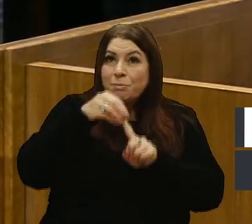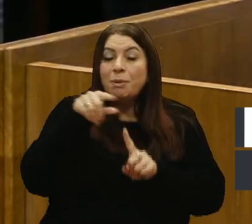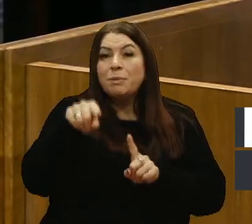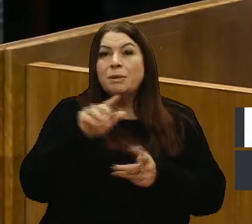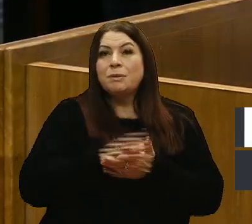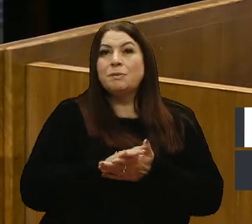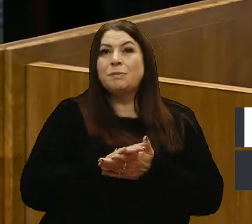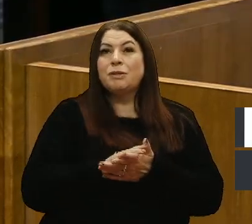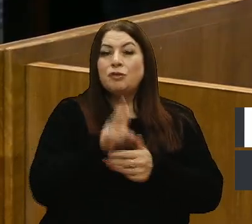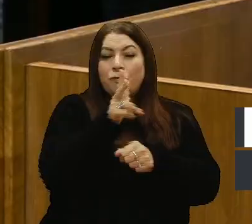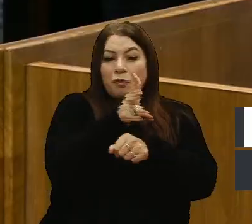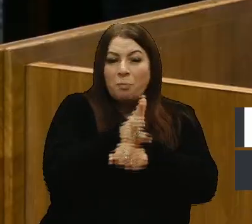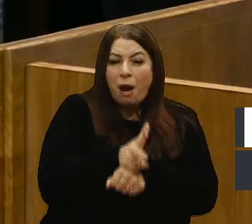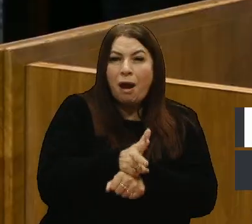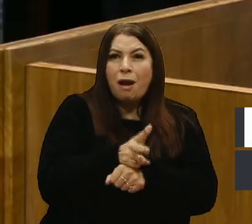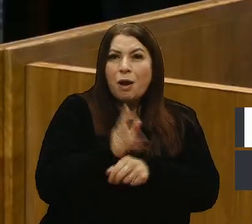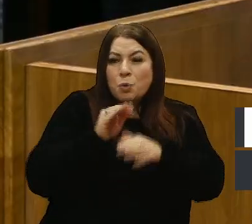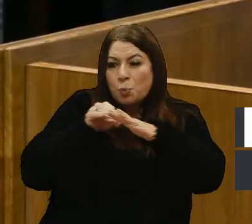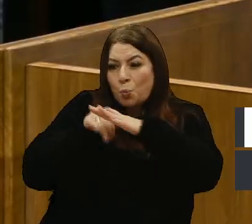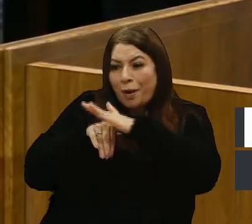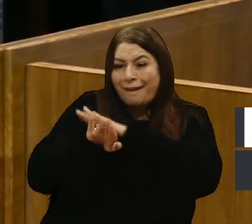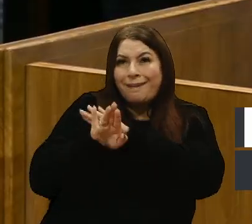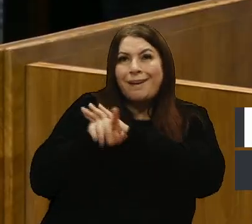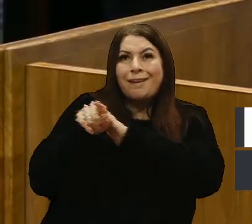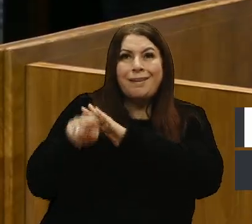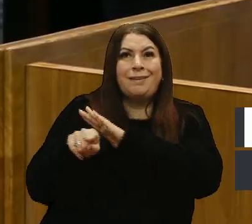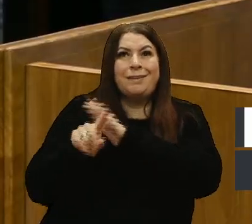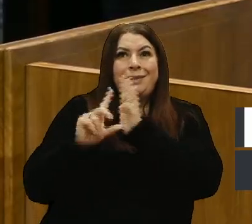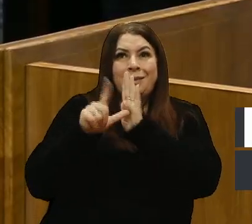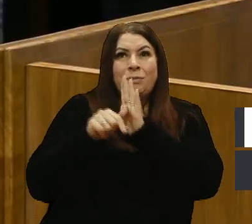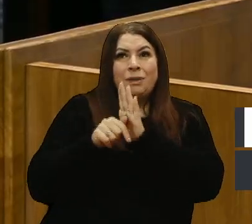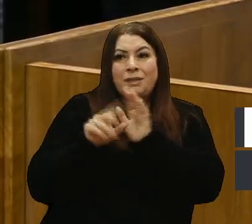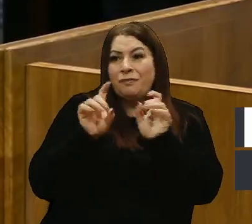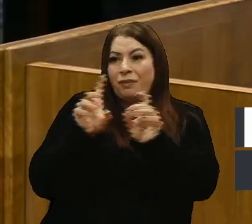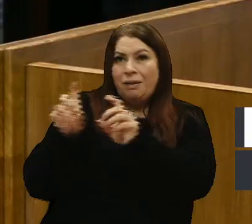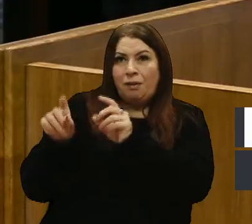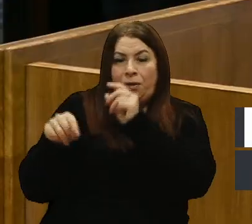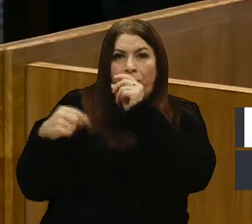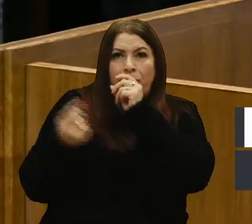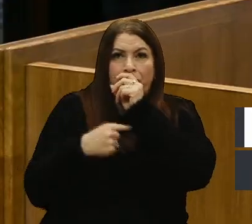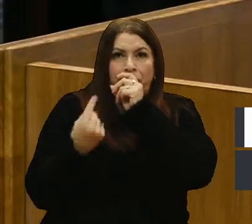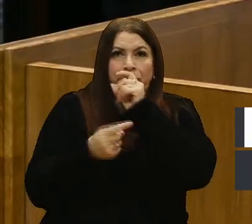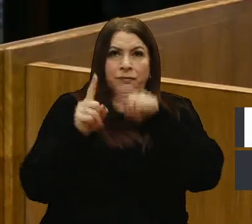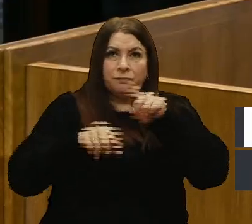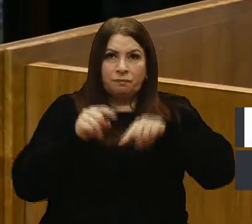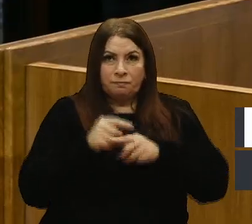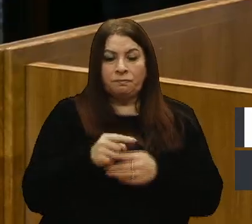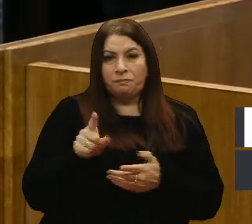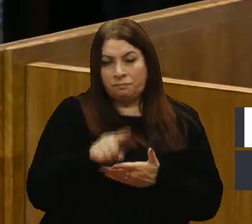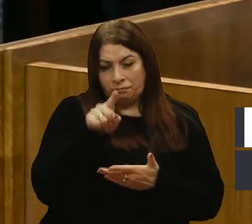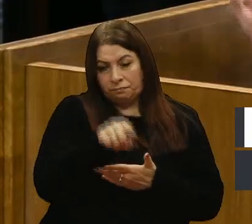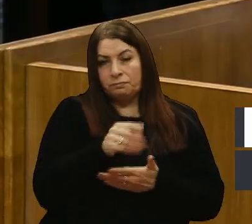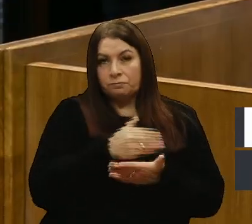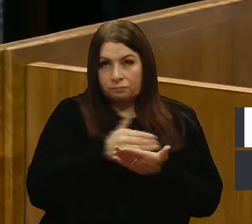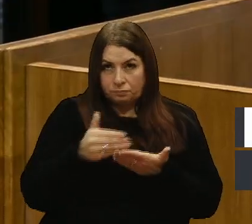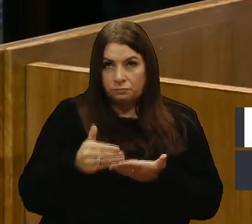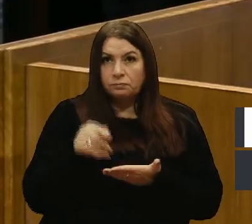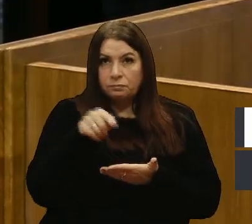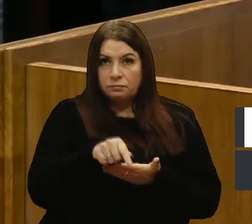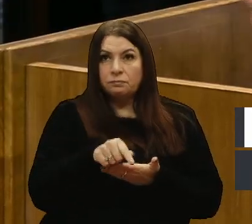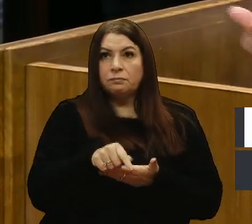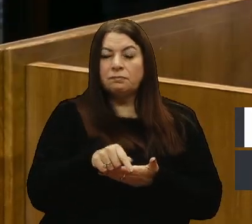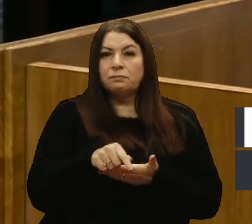questão de filmar, de armazenar, né, e depois comercializar esse material. Então, a partir